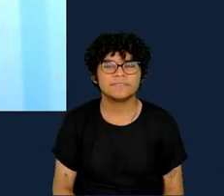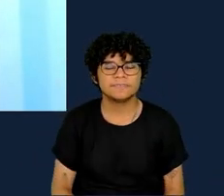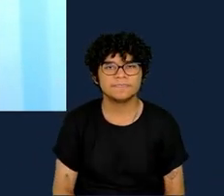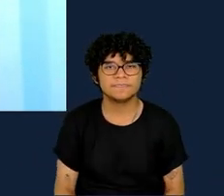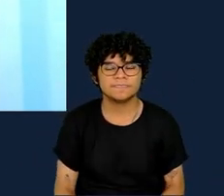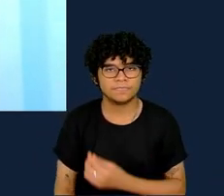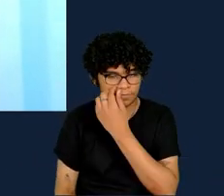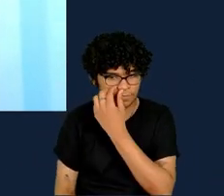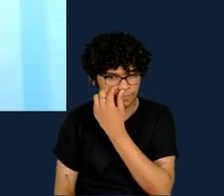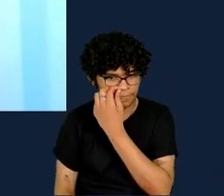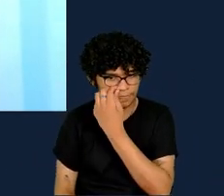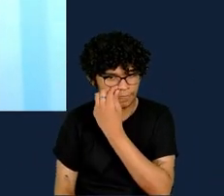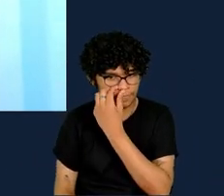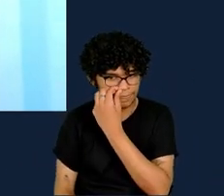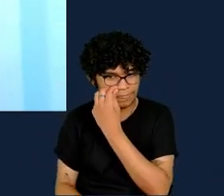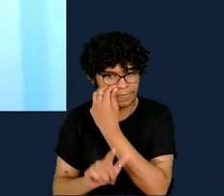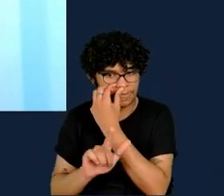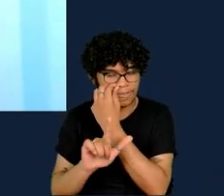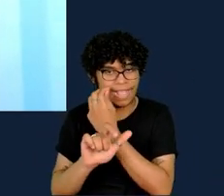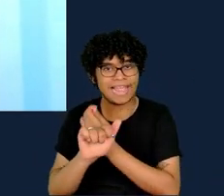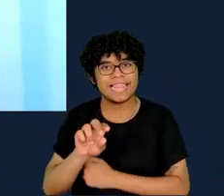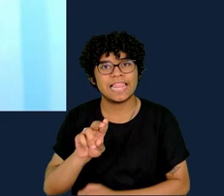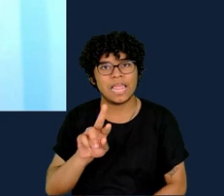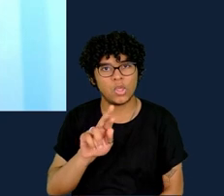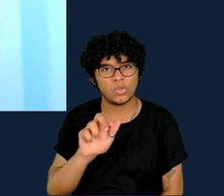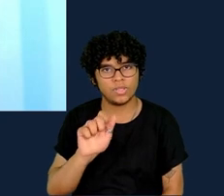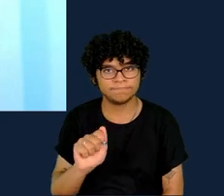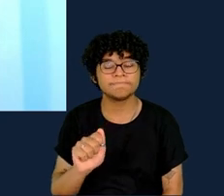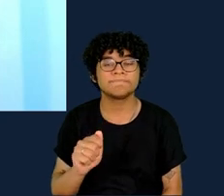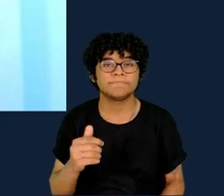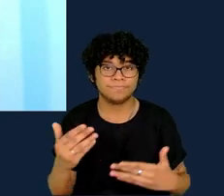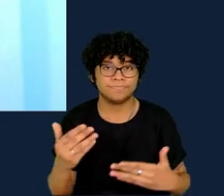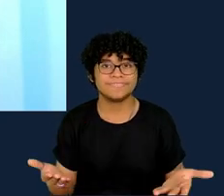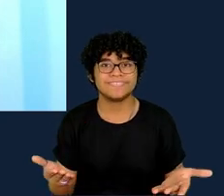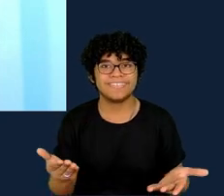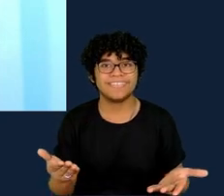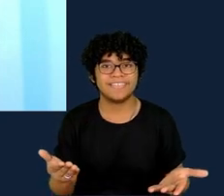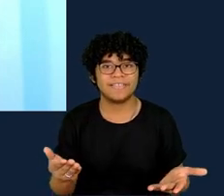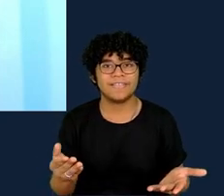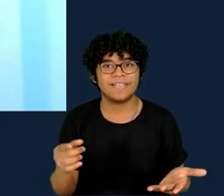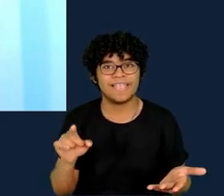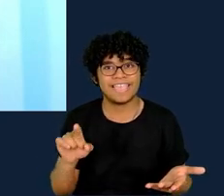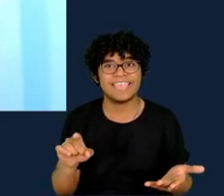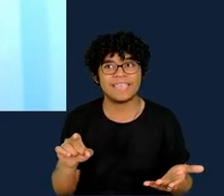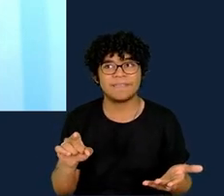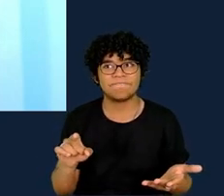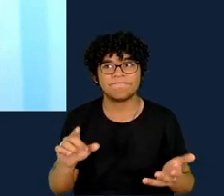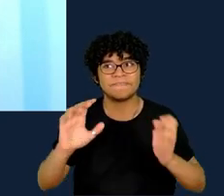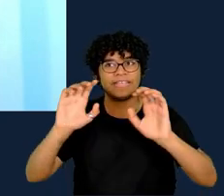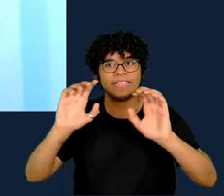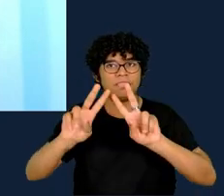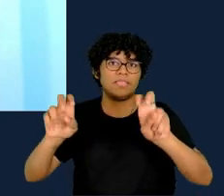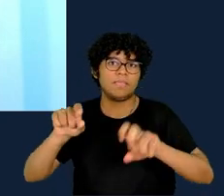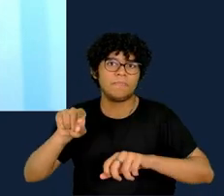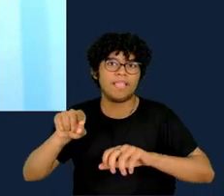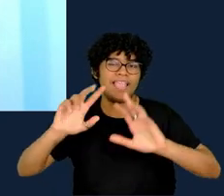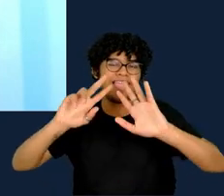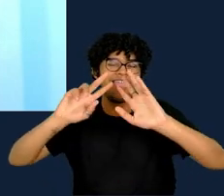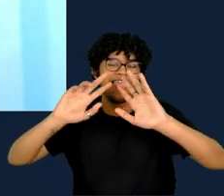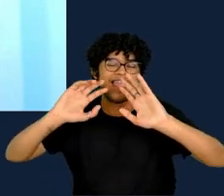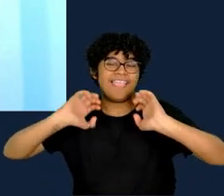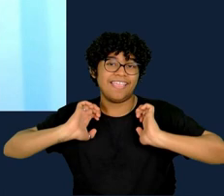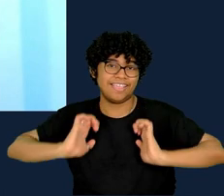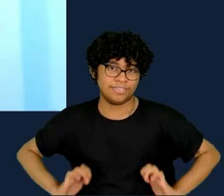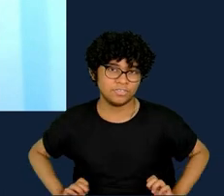Eu acho que você está chegando num tema que é a ética de colecionar certos dados, né? Tem áreas protegidas que não